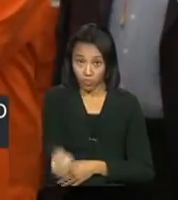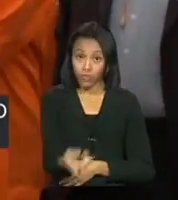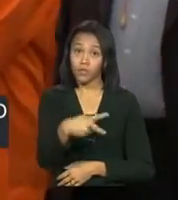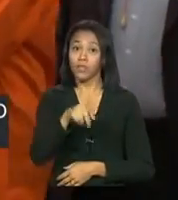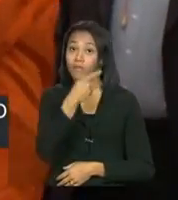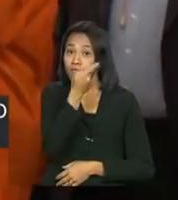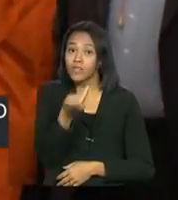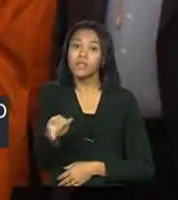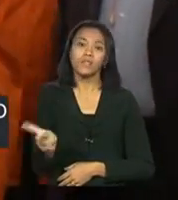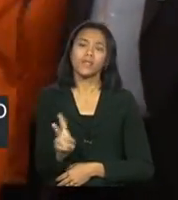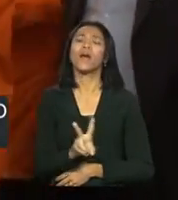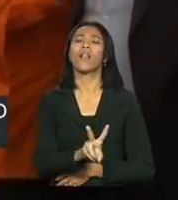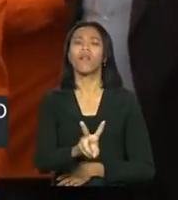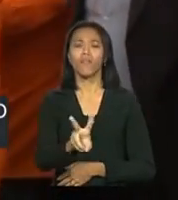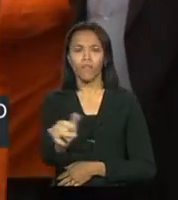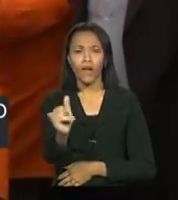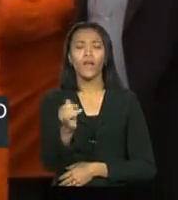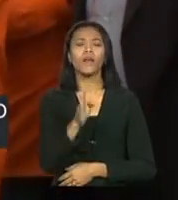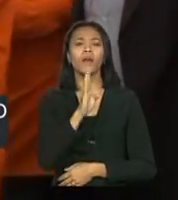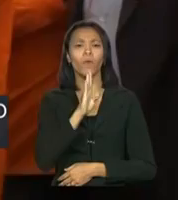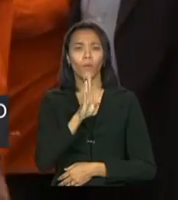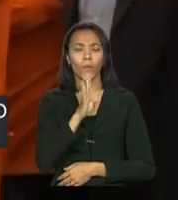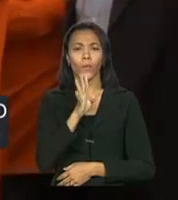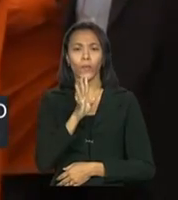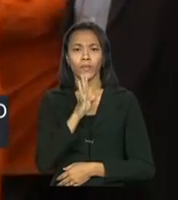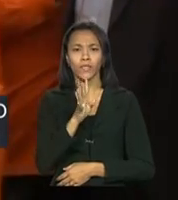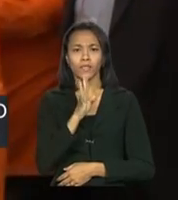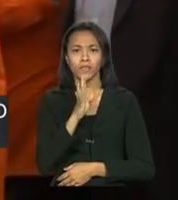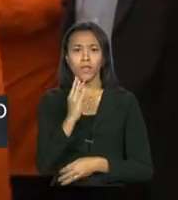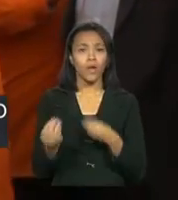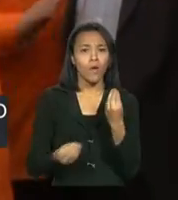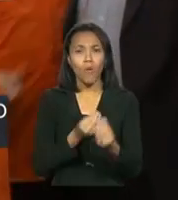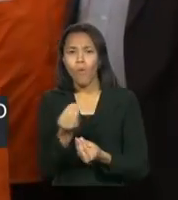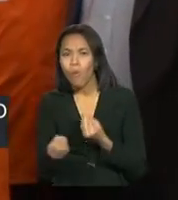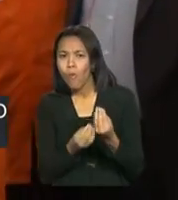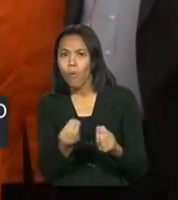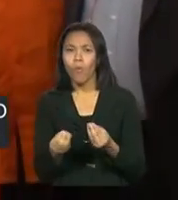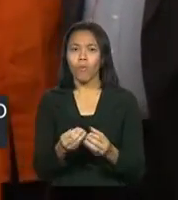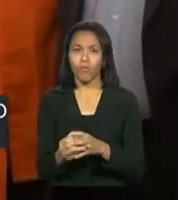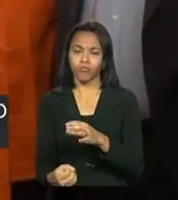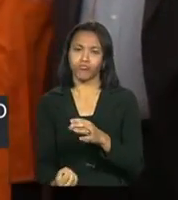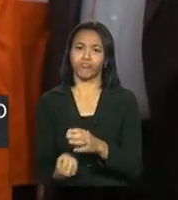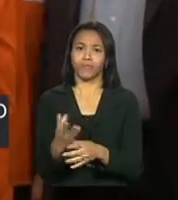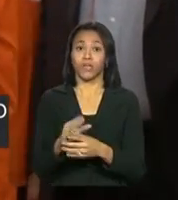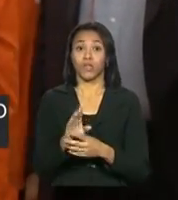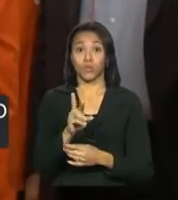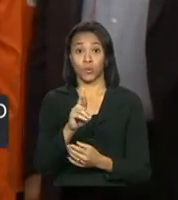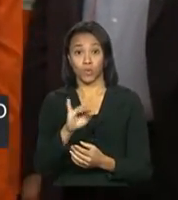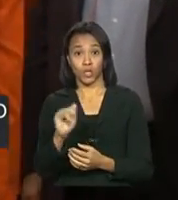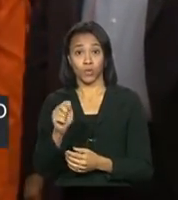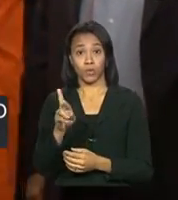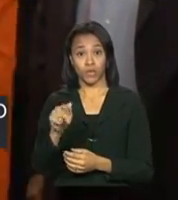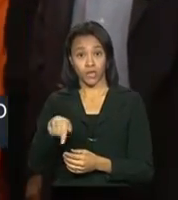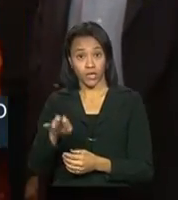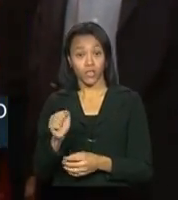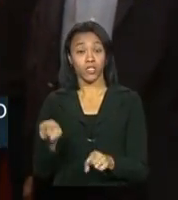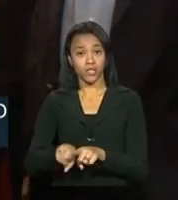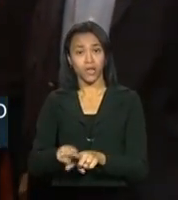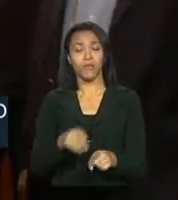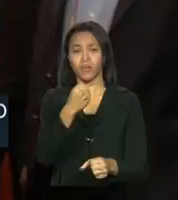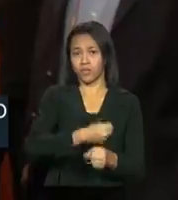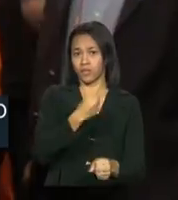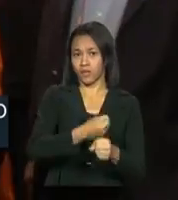dessa visita, ela vai conhecer as instalações do estaleiro Rio Grande e as obras da